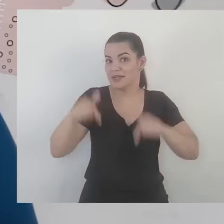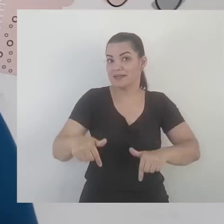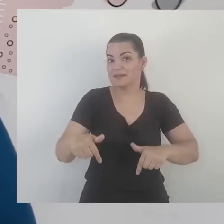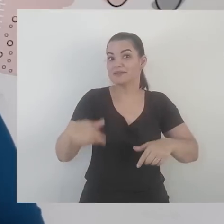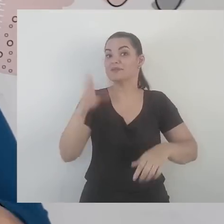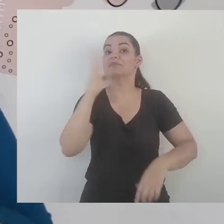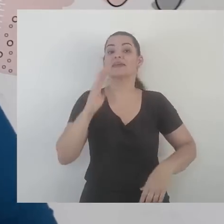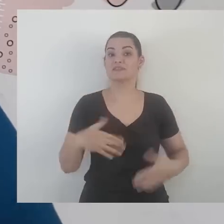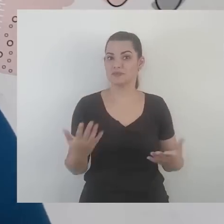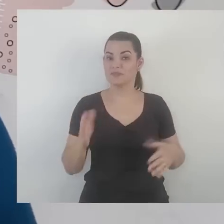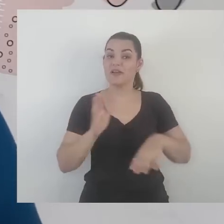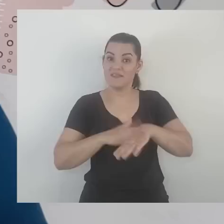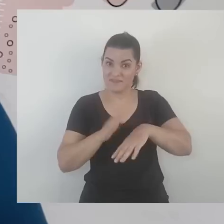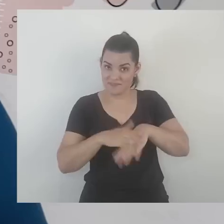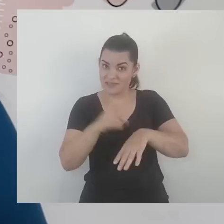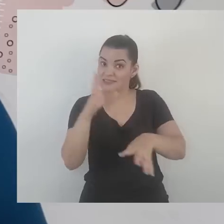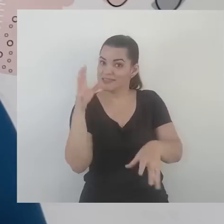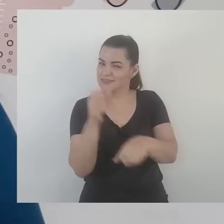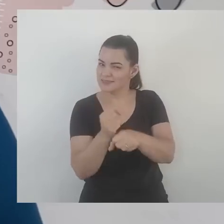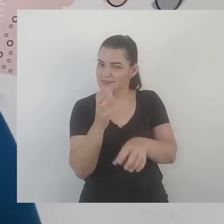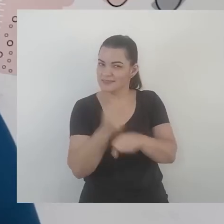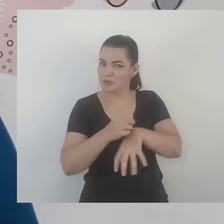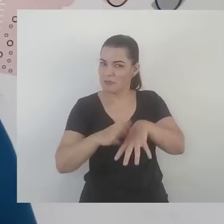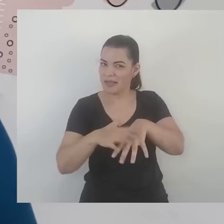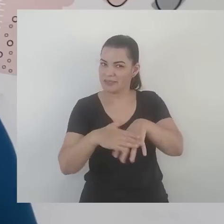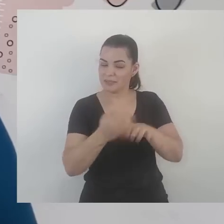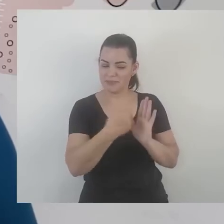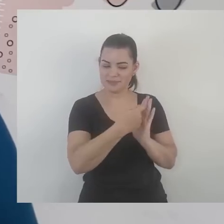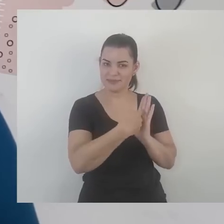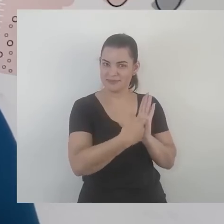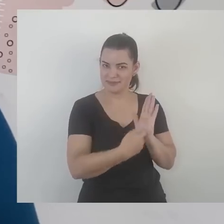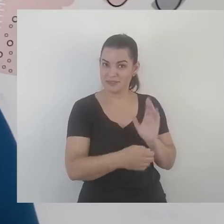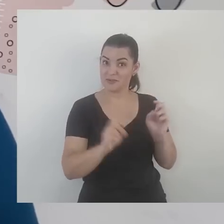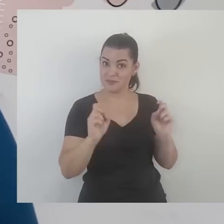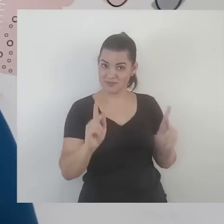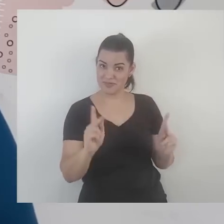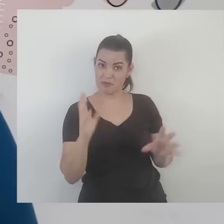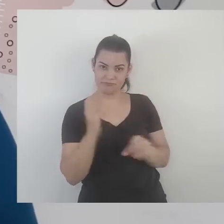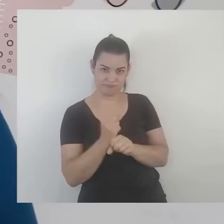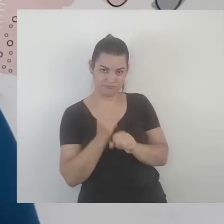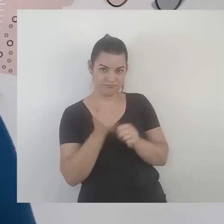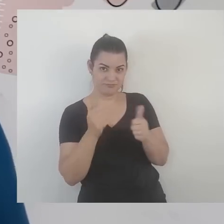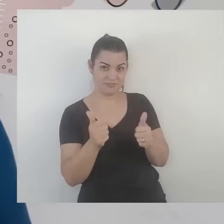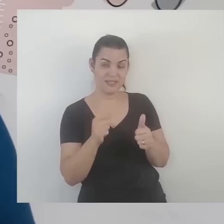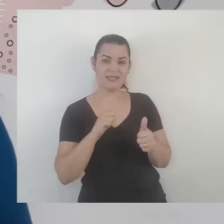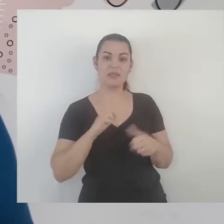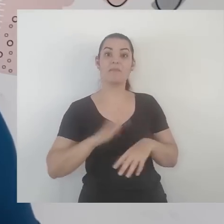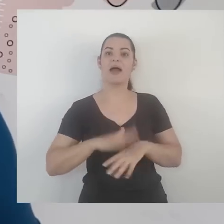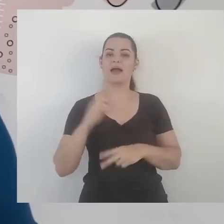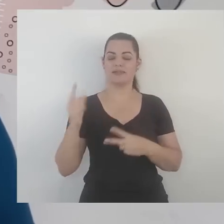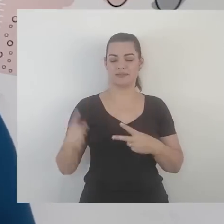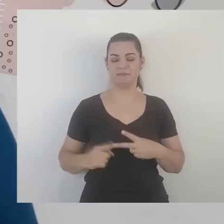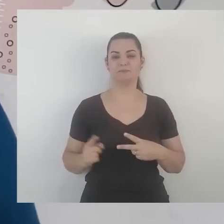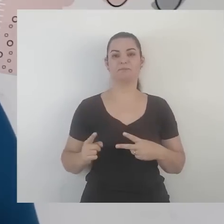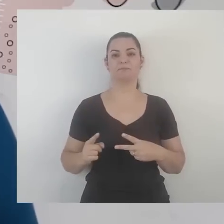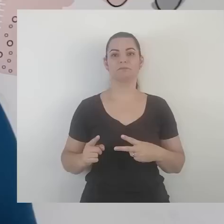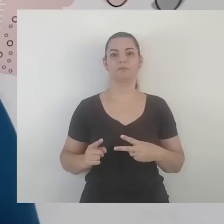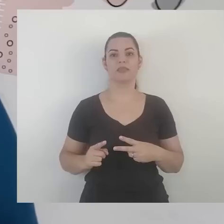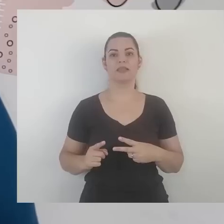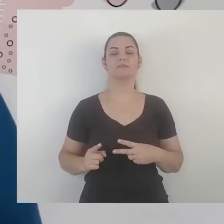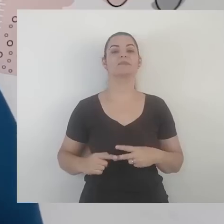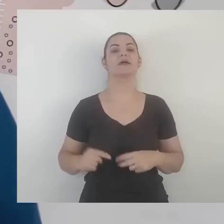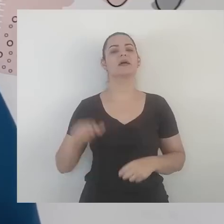brasileiro, turma. Façam os cálculos aí e registrem a resposta no seu caderno. E tem mais uma.